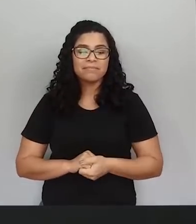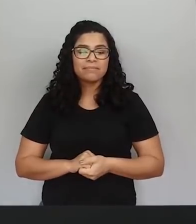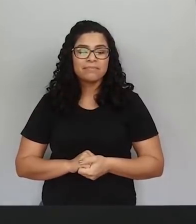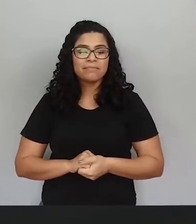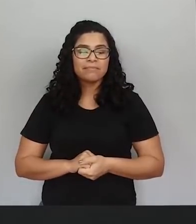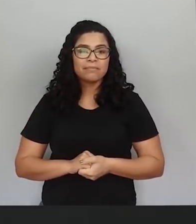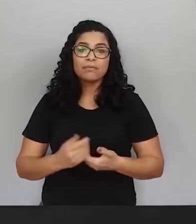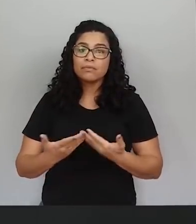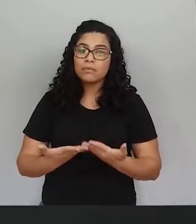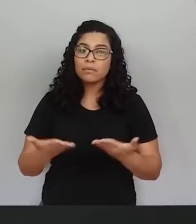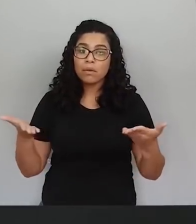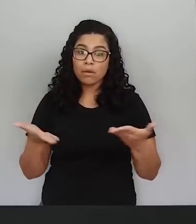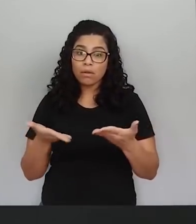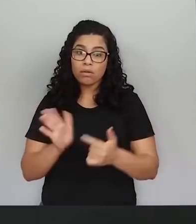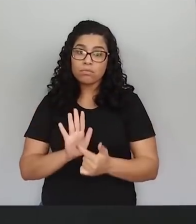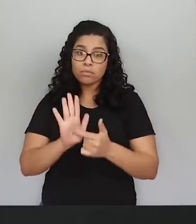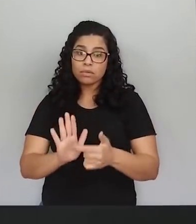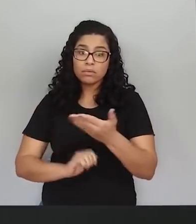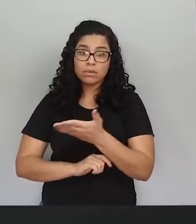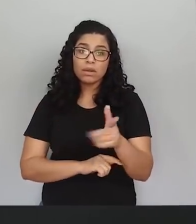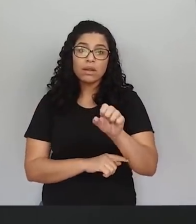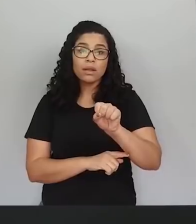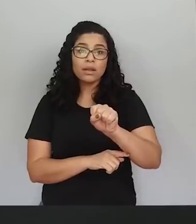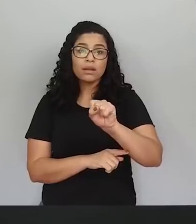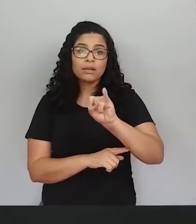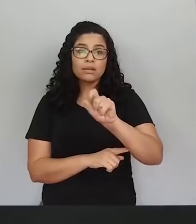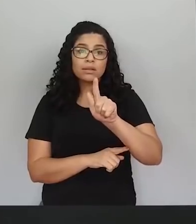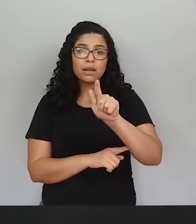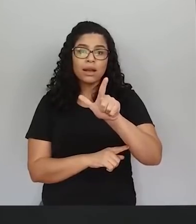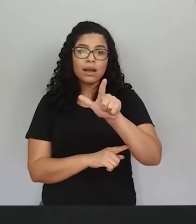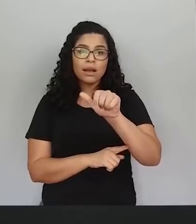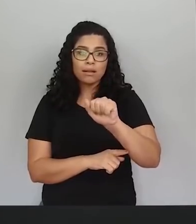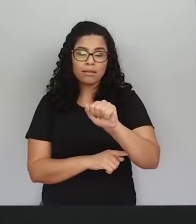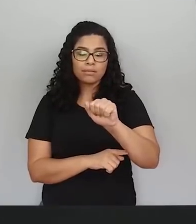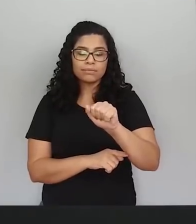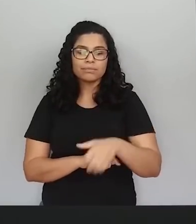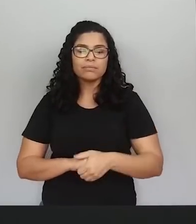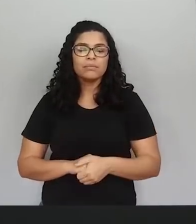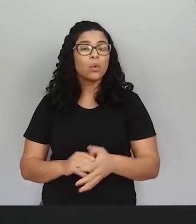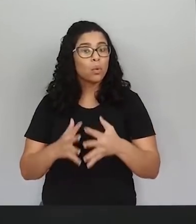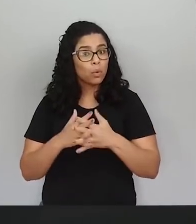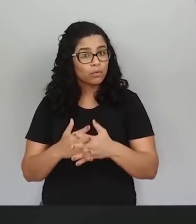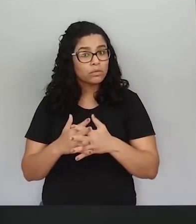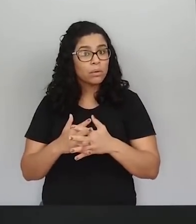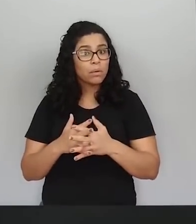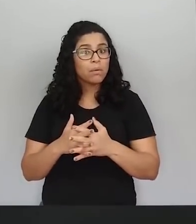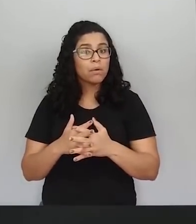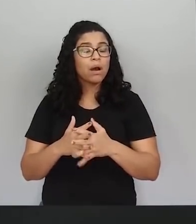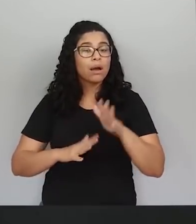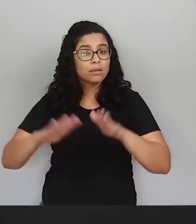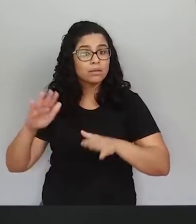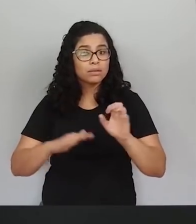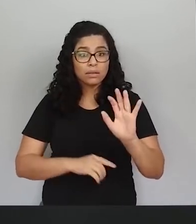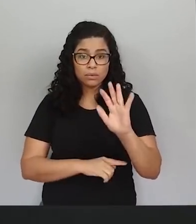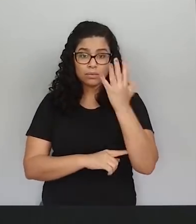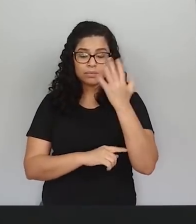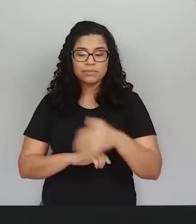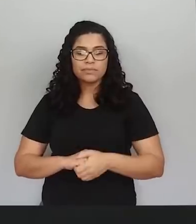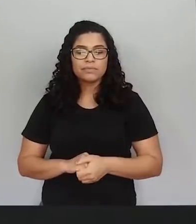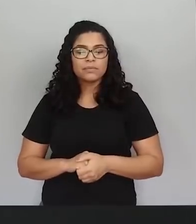se a gente dissesse que vai a um centro comercial, a um centro de lojas? Isso não faria muito sentido para a comunicação. Então, por uma